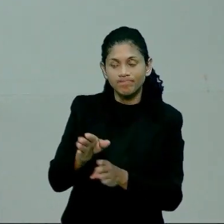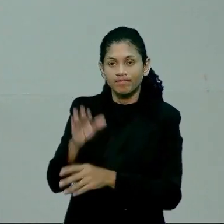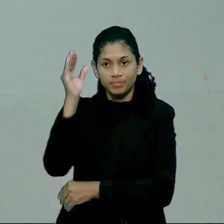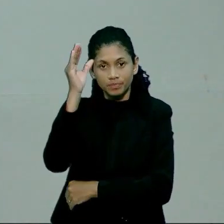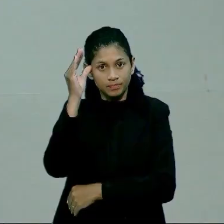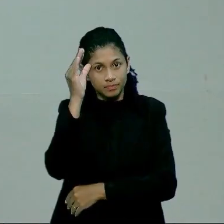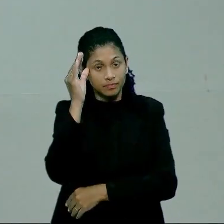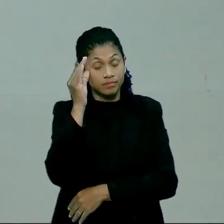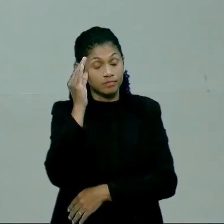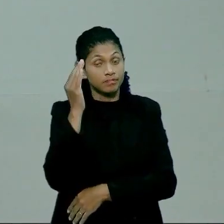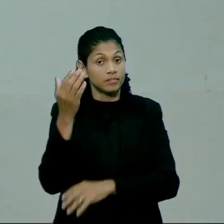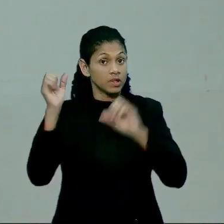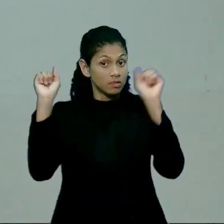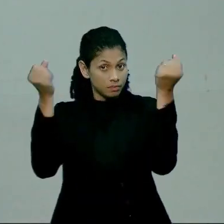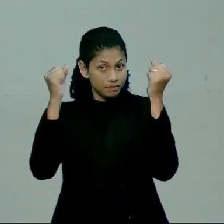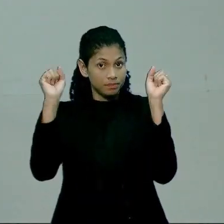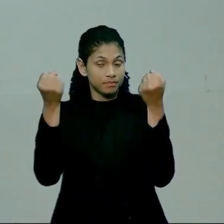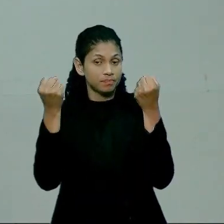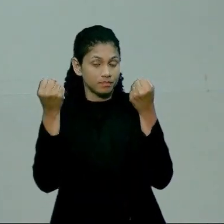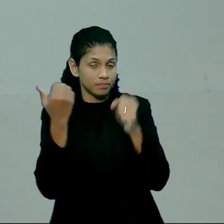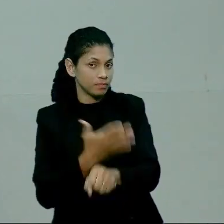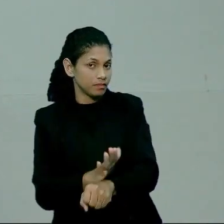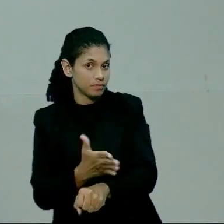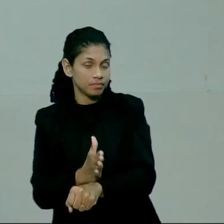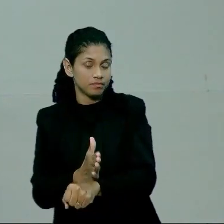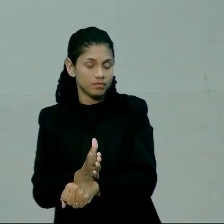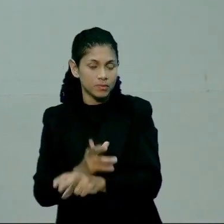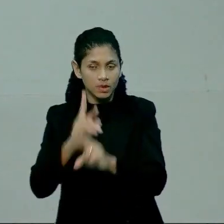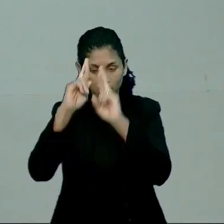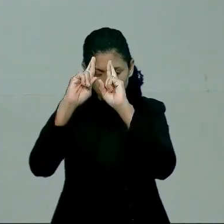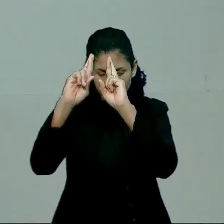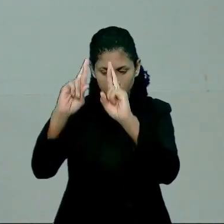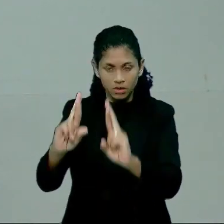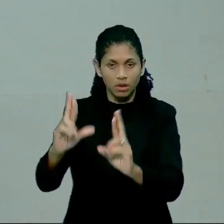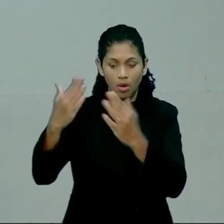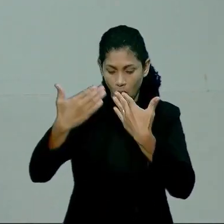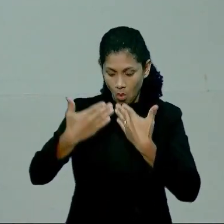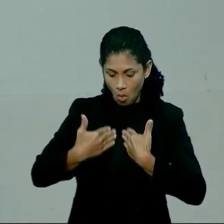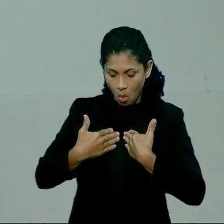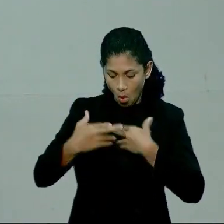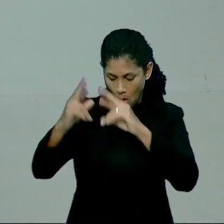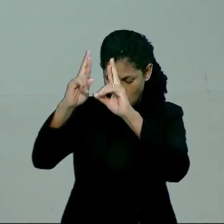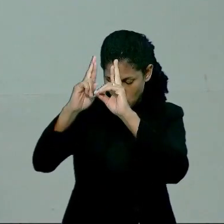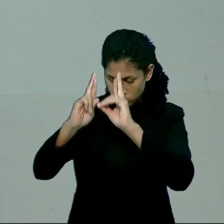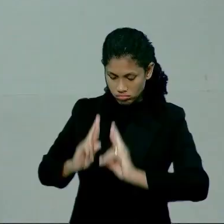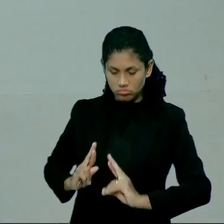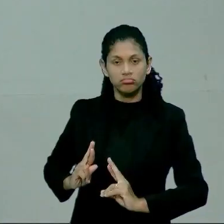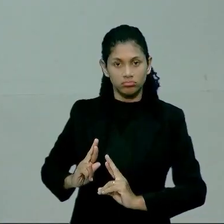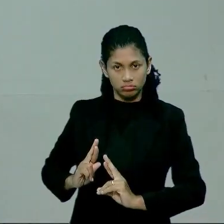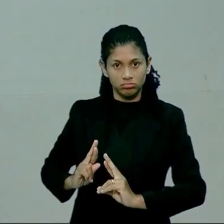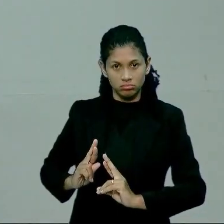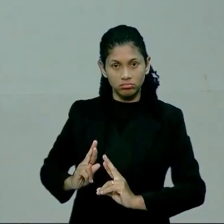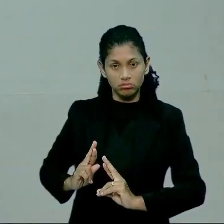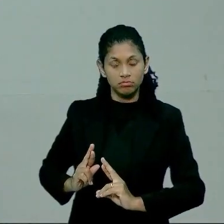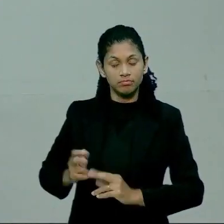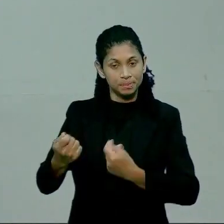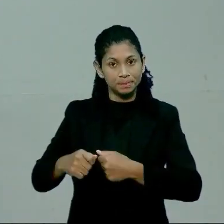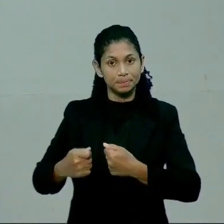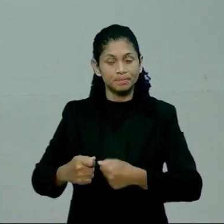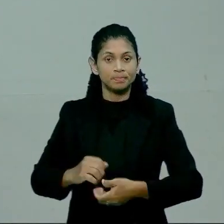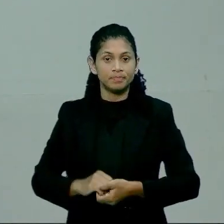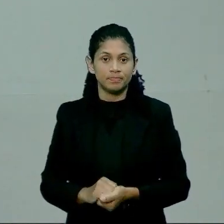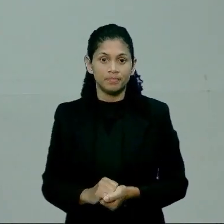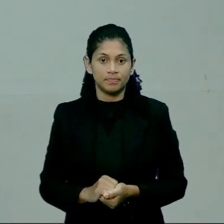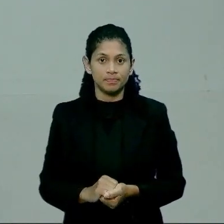compreensão acerca da atividade física, é sempre buscando respeitar o corpo, fazer essa compreensão acerca dele, né, das diretrizes do